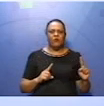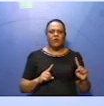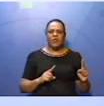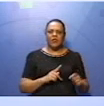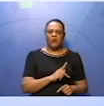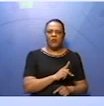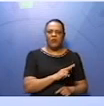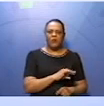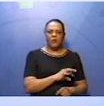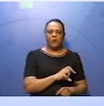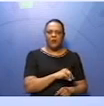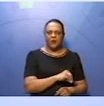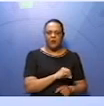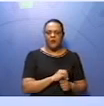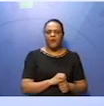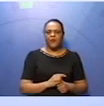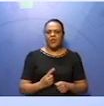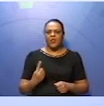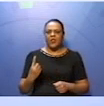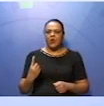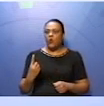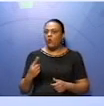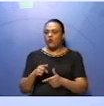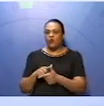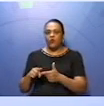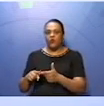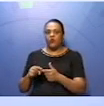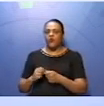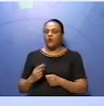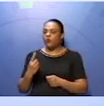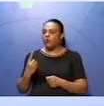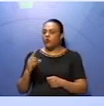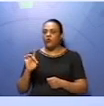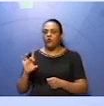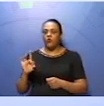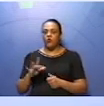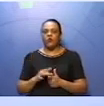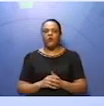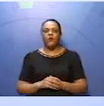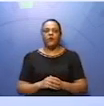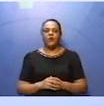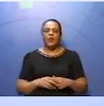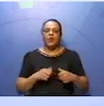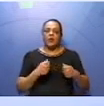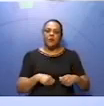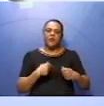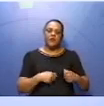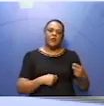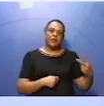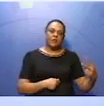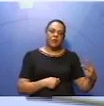primo, porque o número 1 só tem um divisor. E para ser primo, tem que ter dois